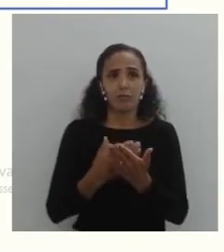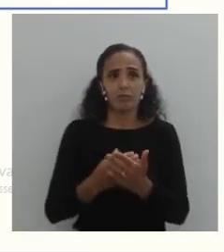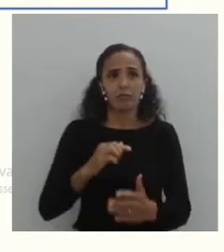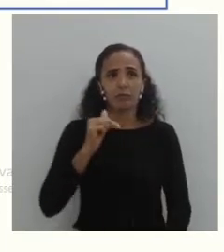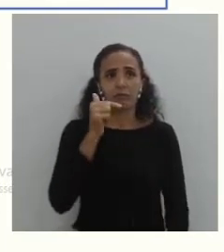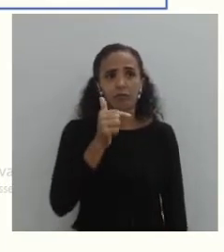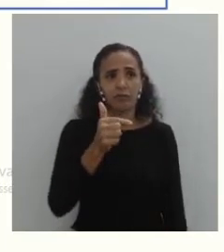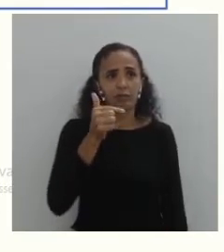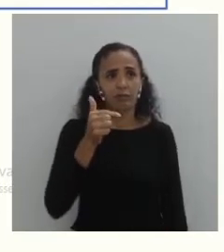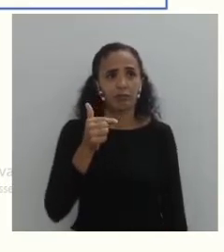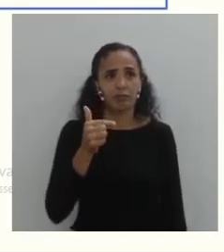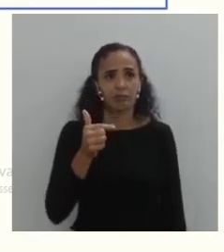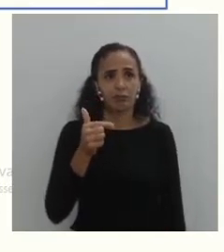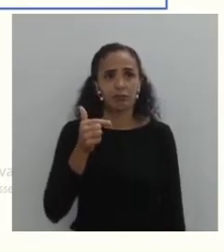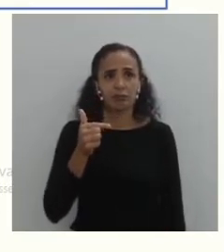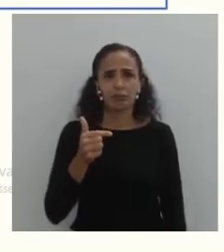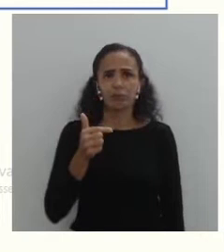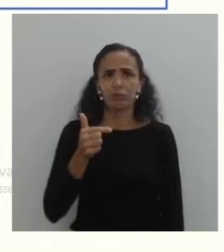22,2%, cerca de